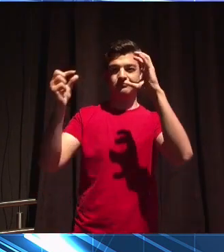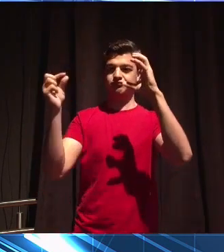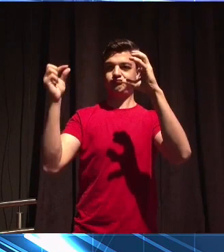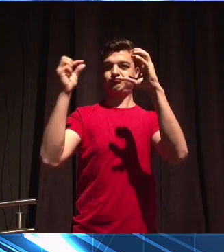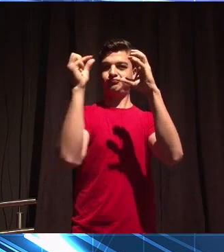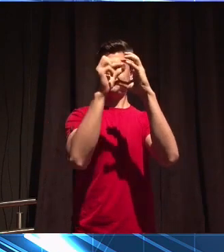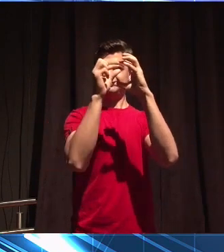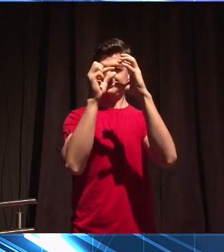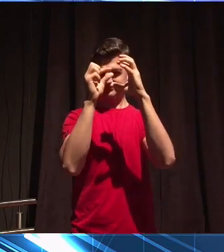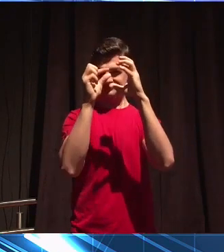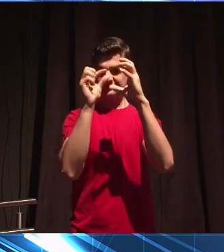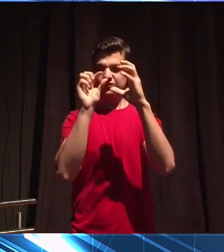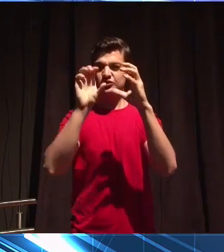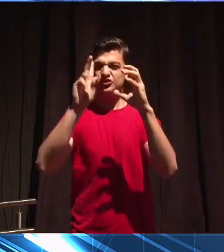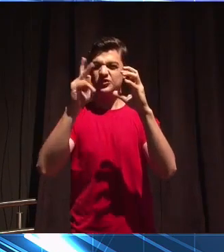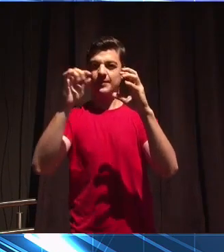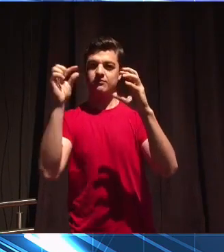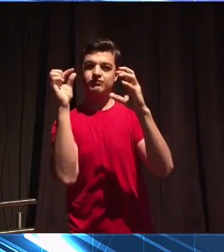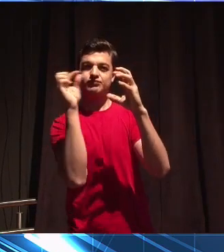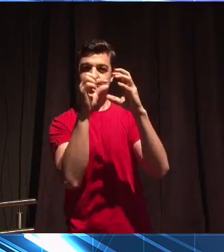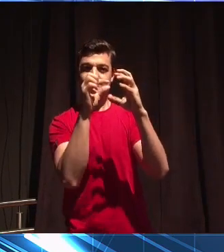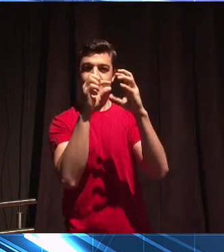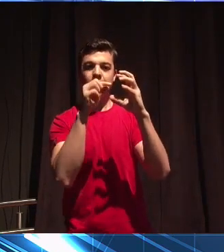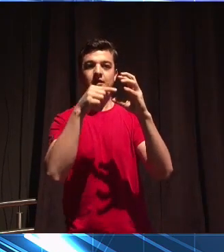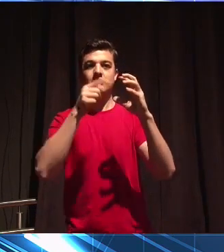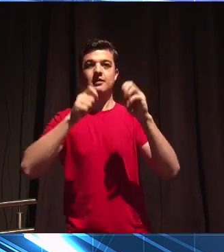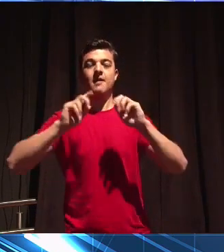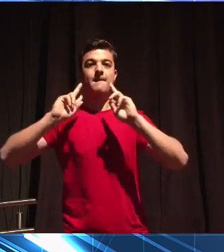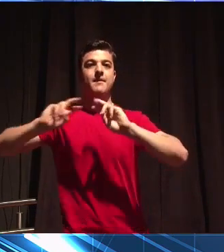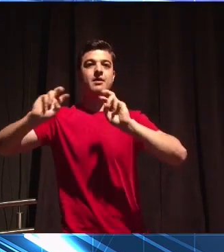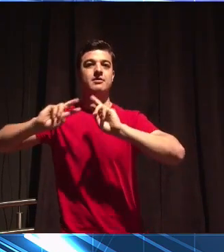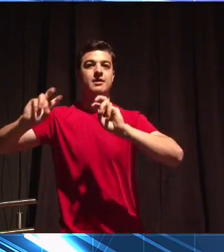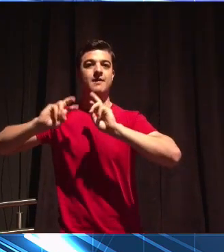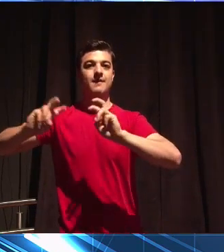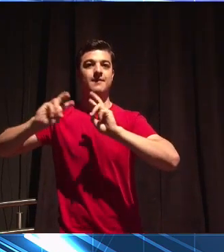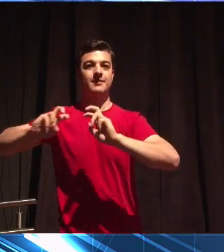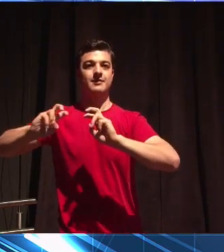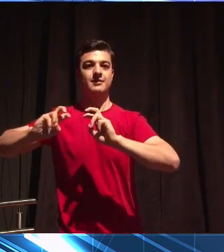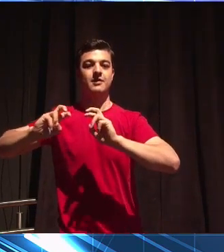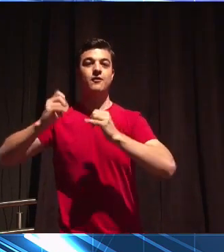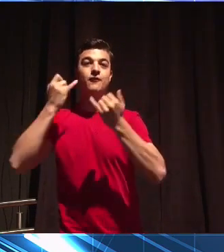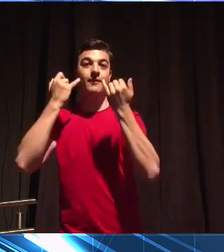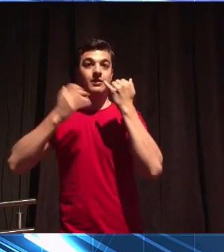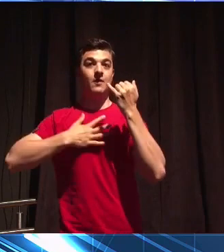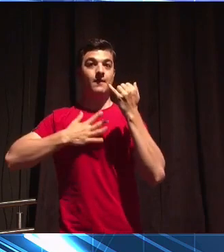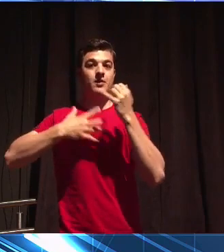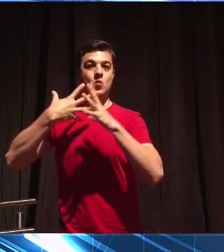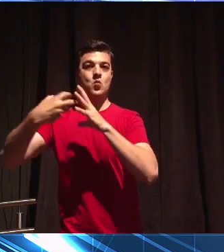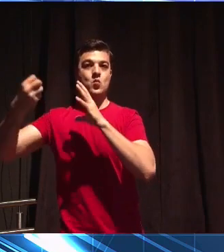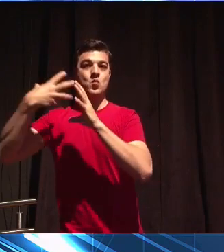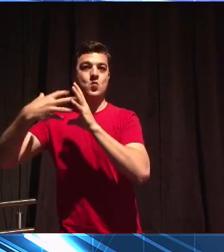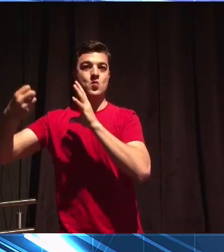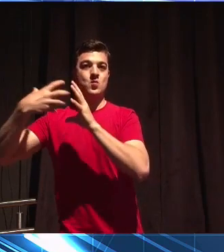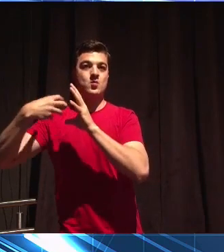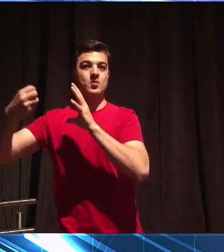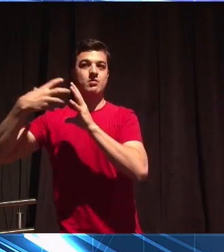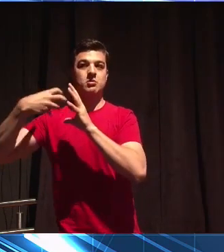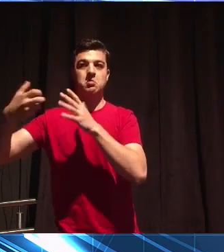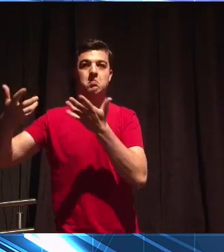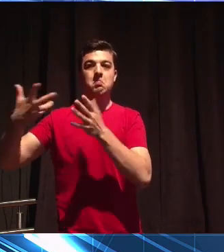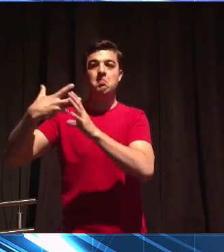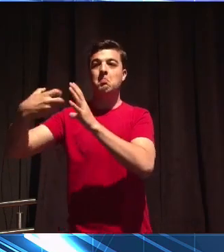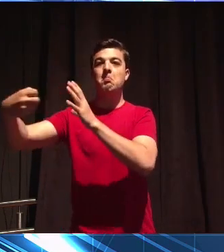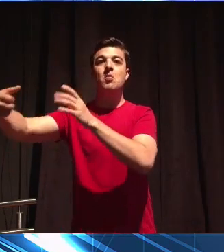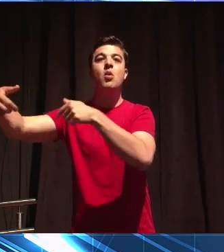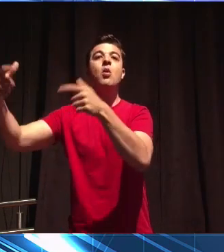daqueles chips cerebrais. Qual que é o meu limite a partir de agora? Para onde estão indo esses dados? Para onde eu penso vai para algum